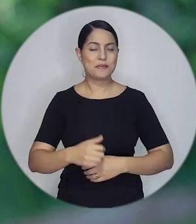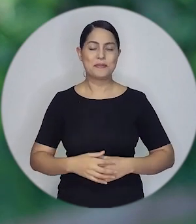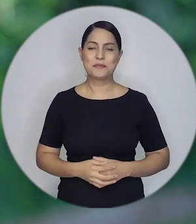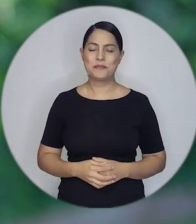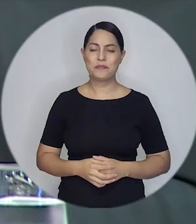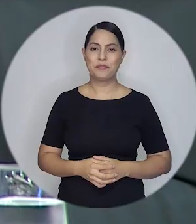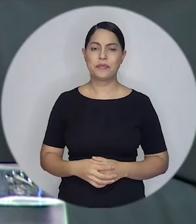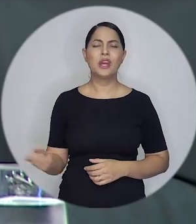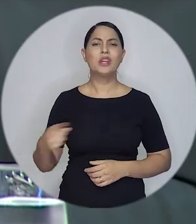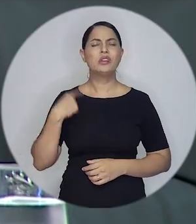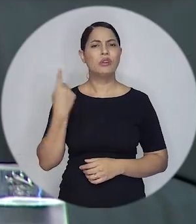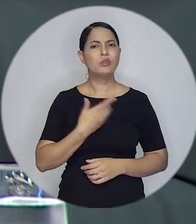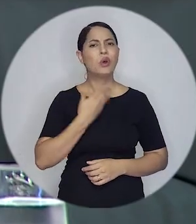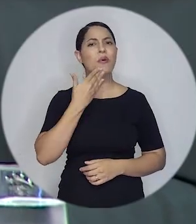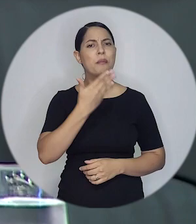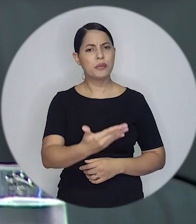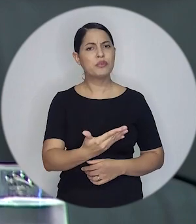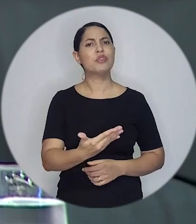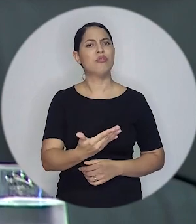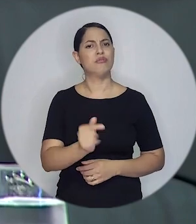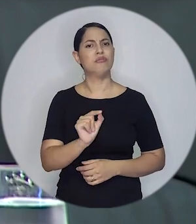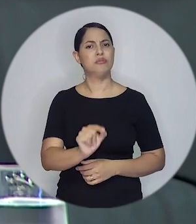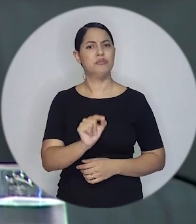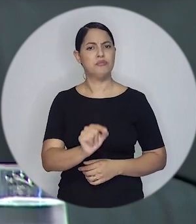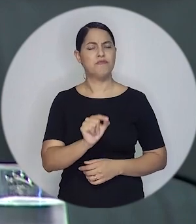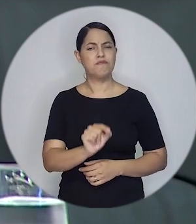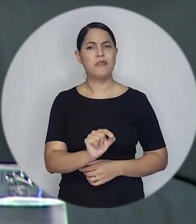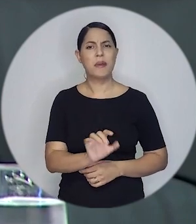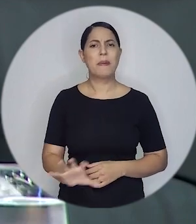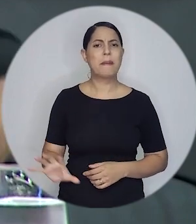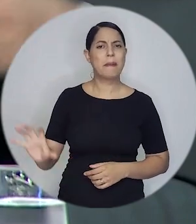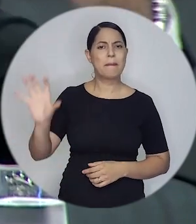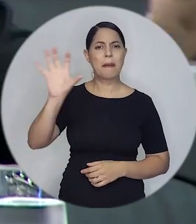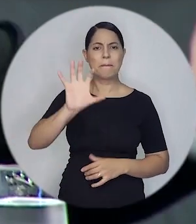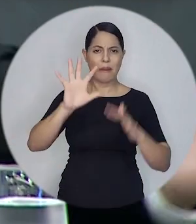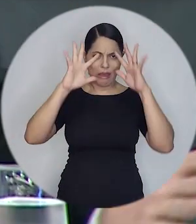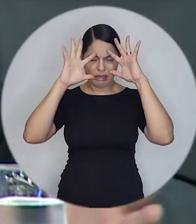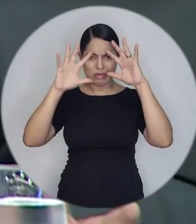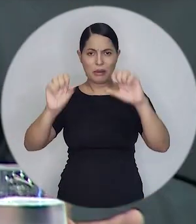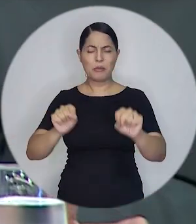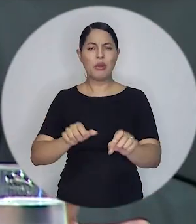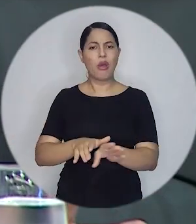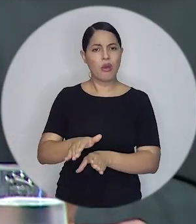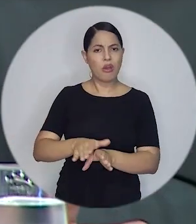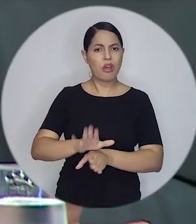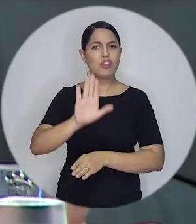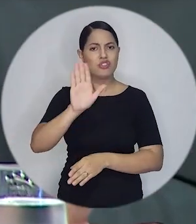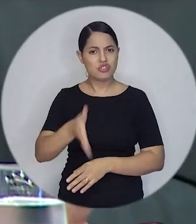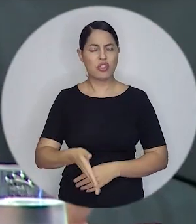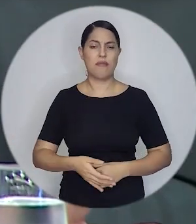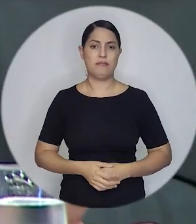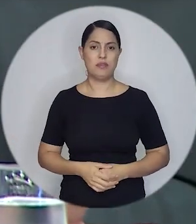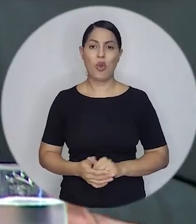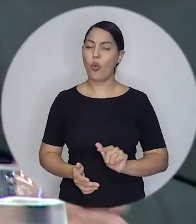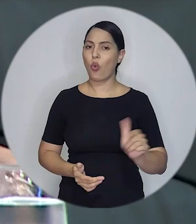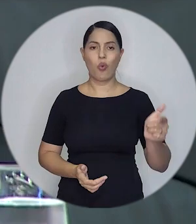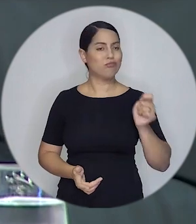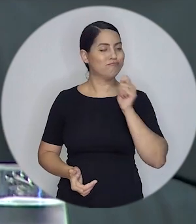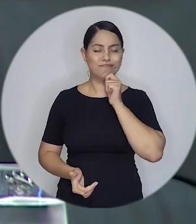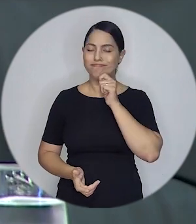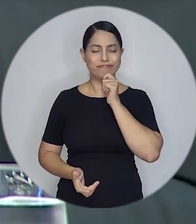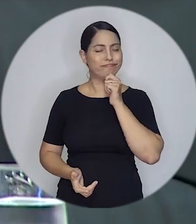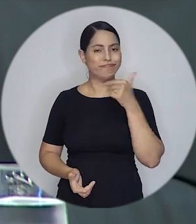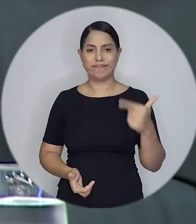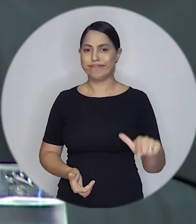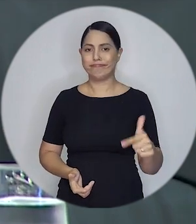durante a sessão. Nós temos, na verdade, uma recomendação. E sendo recomendação, em muitos tribunais nós já temos essa orientação seguida, mas